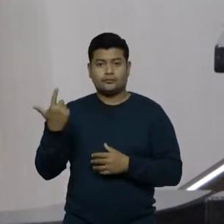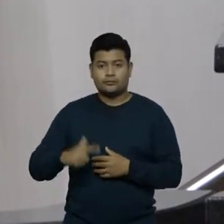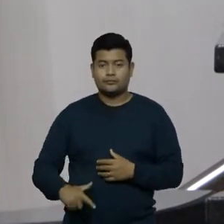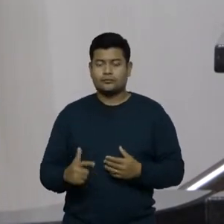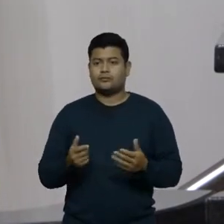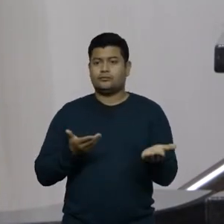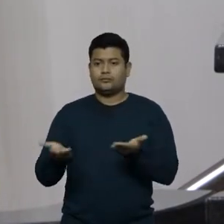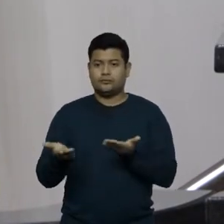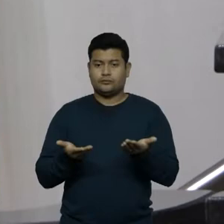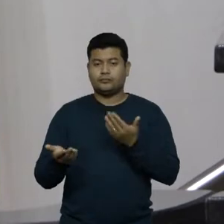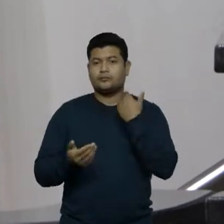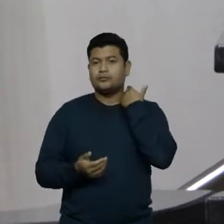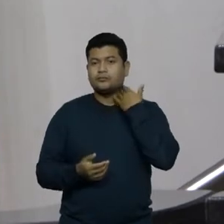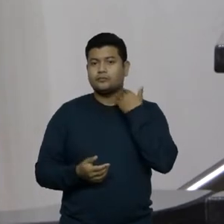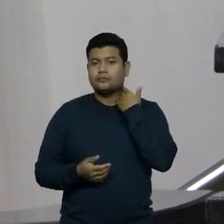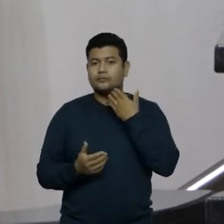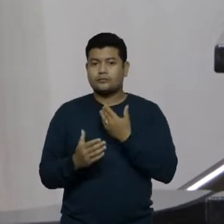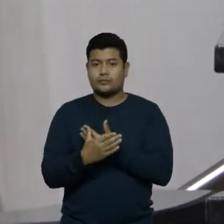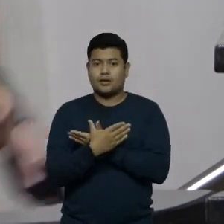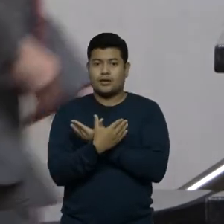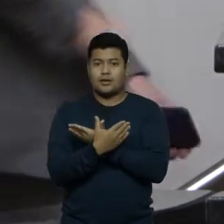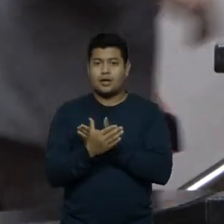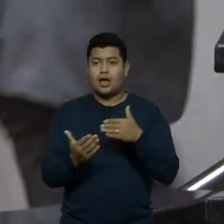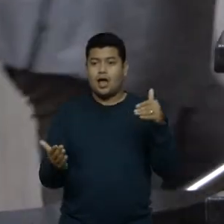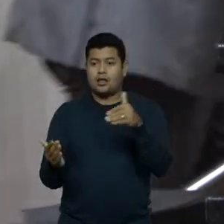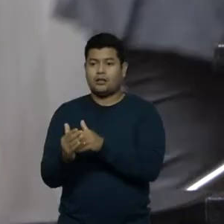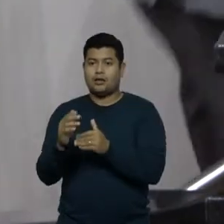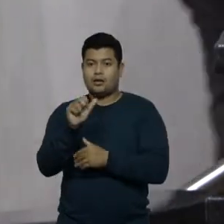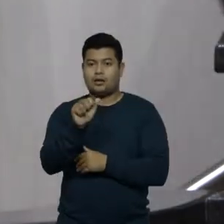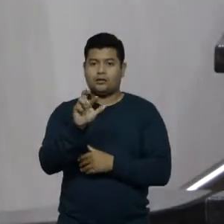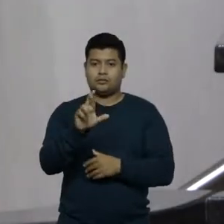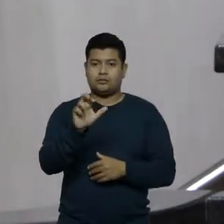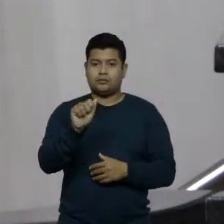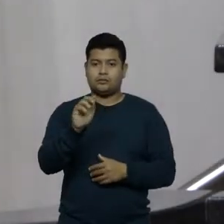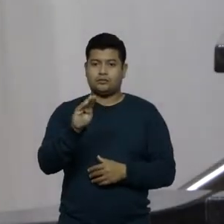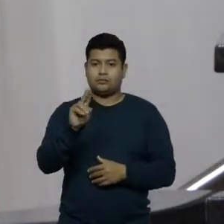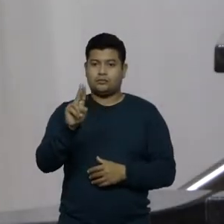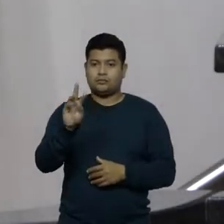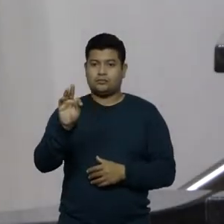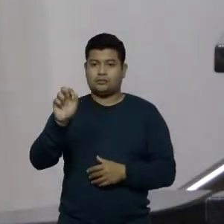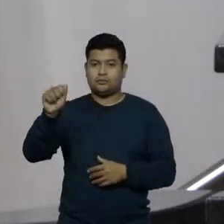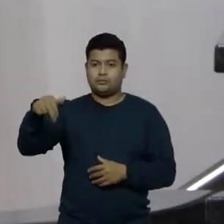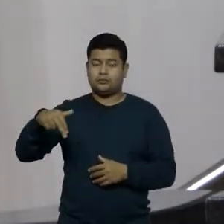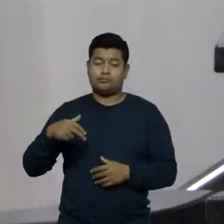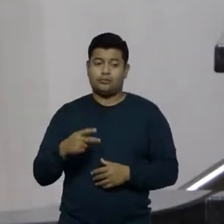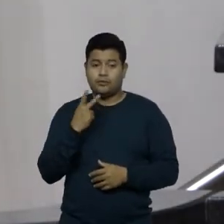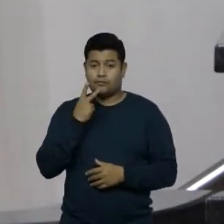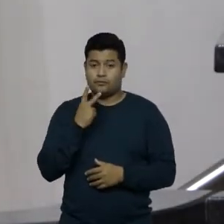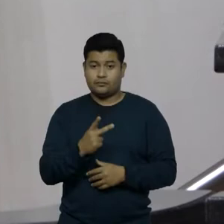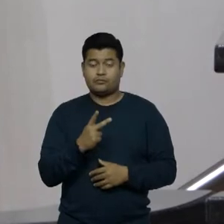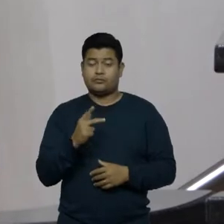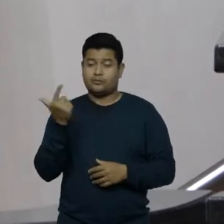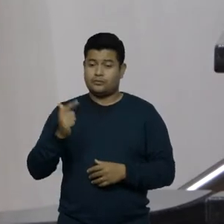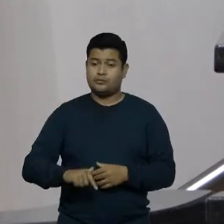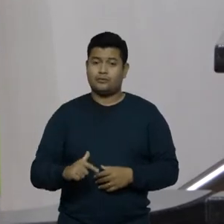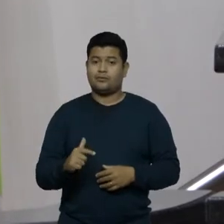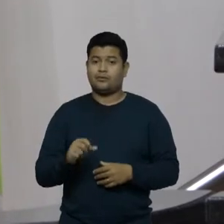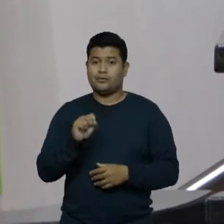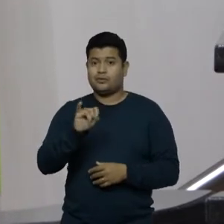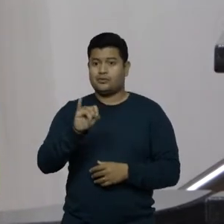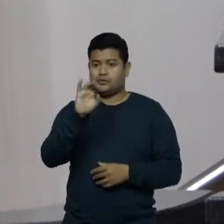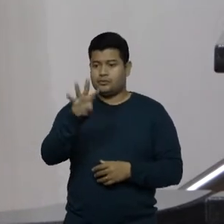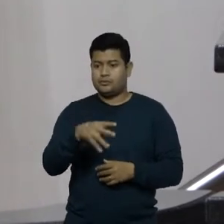dá de Seara a entrada ali de Arabutã e eu disse olha não adianta uma solicitação não se não atualizar